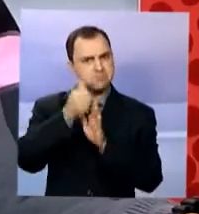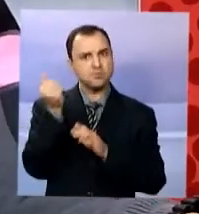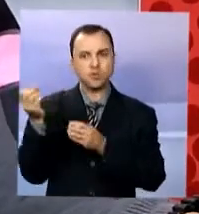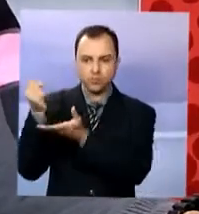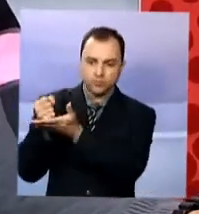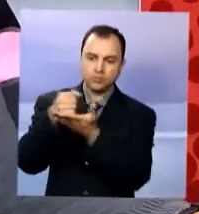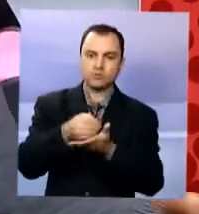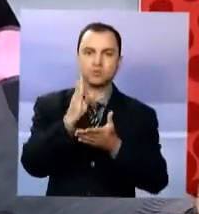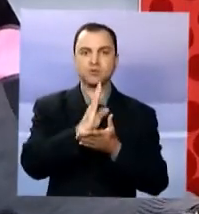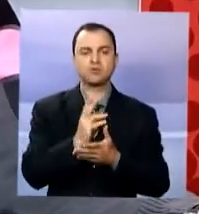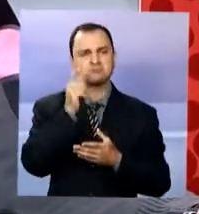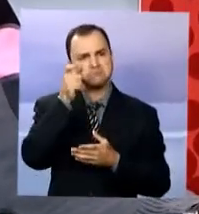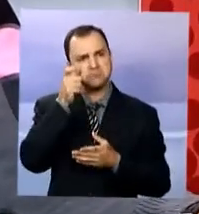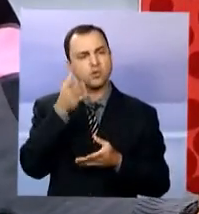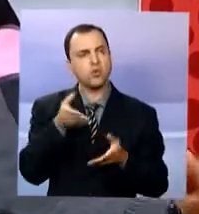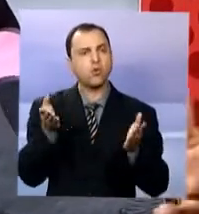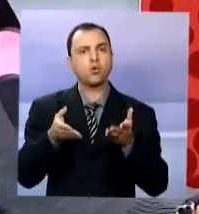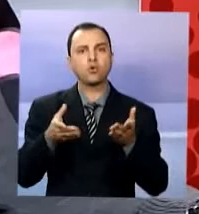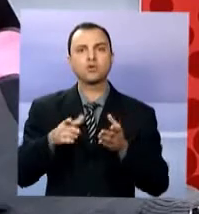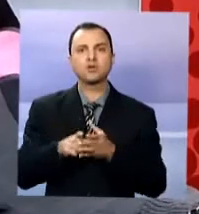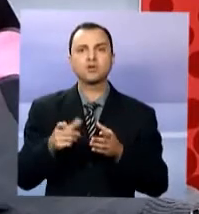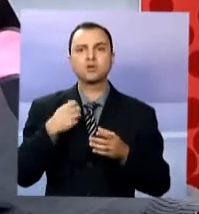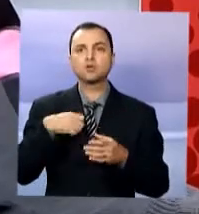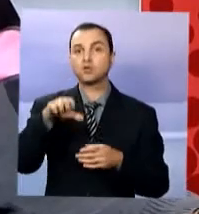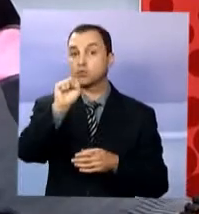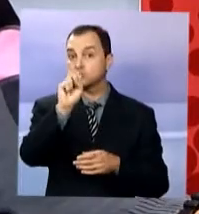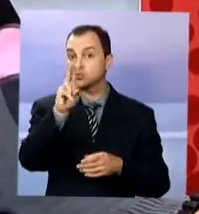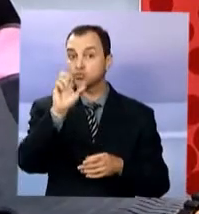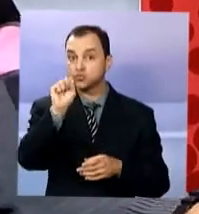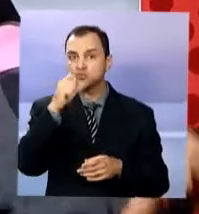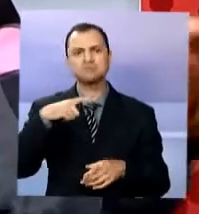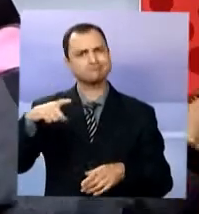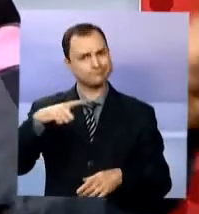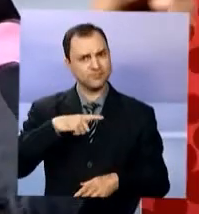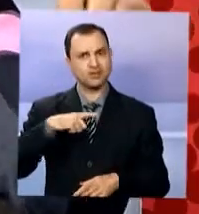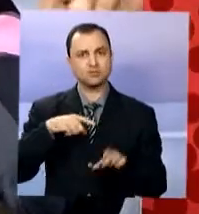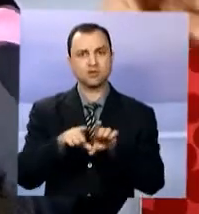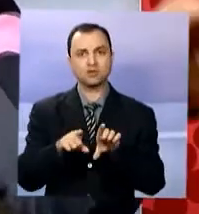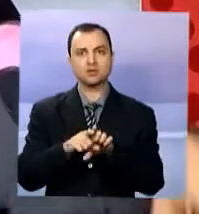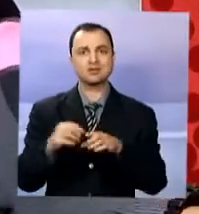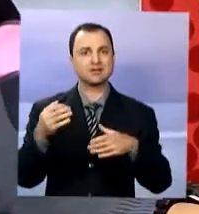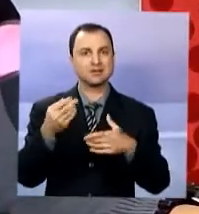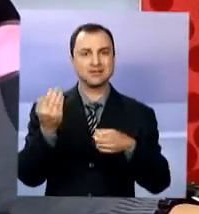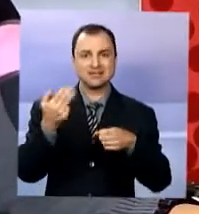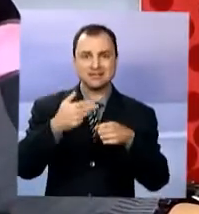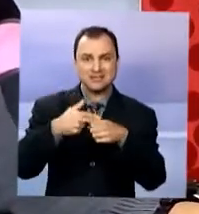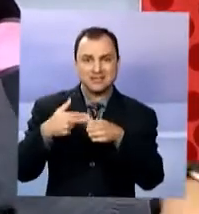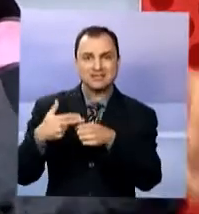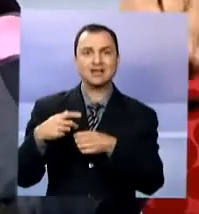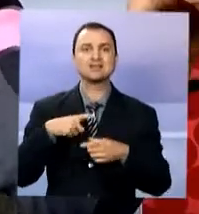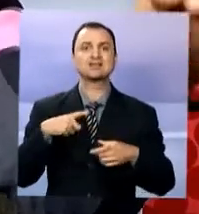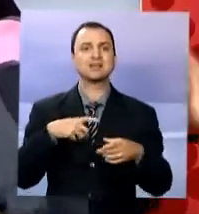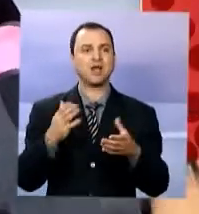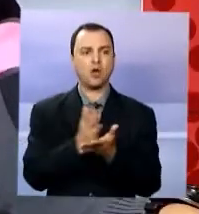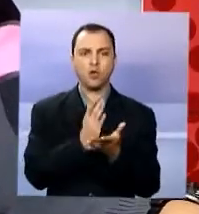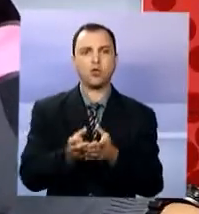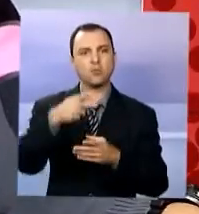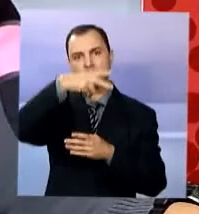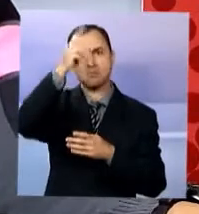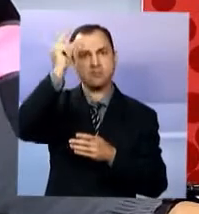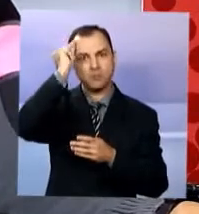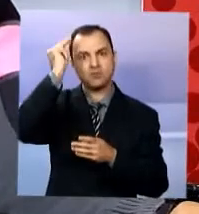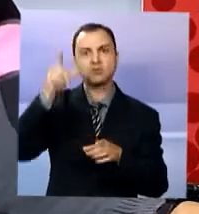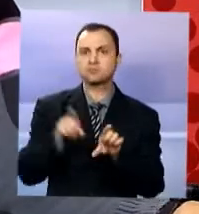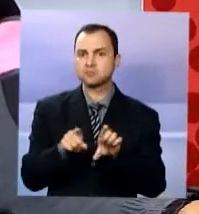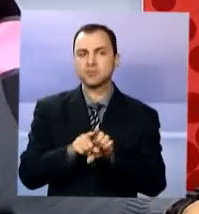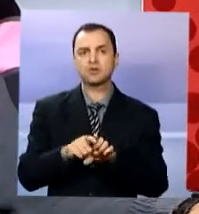e a gente vê que hoje ele tá e até no susto hein Né então todas as cidades já tem alguma coisinha as prefeituras